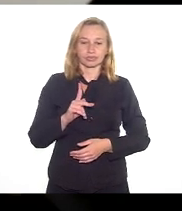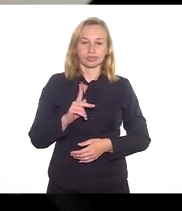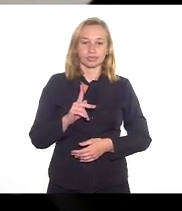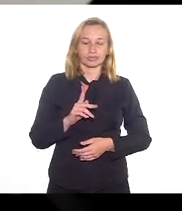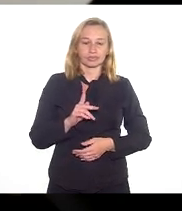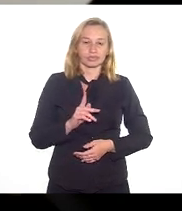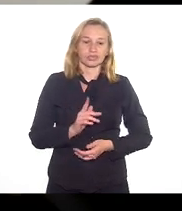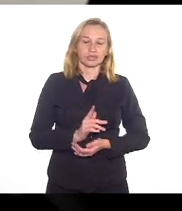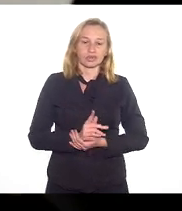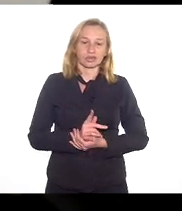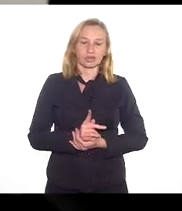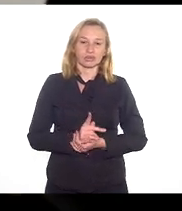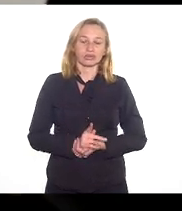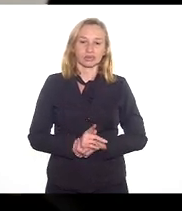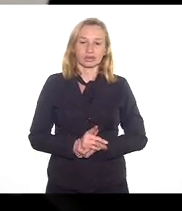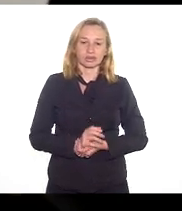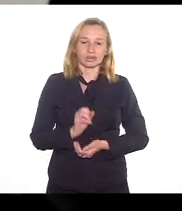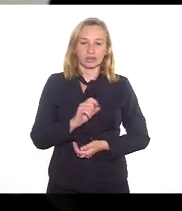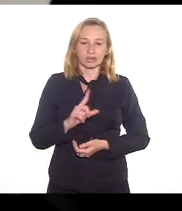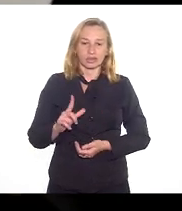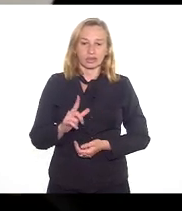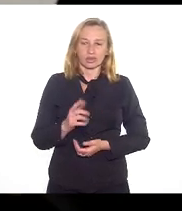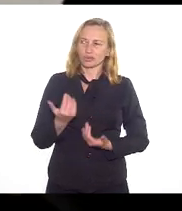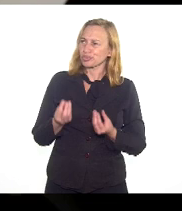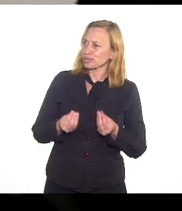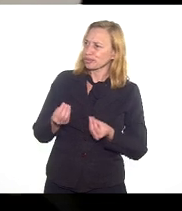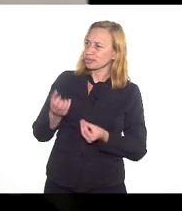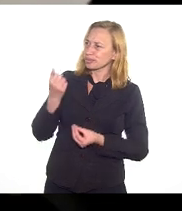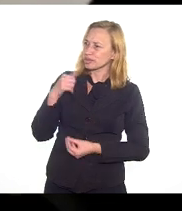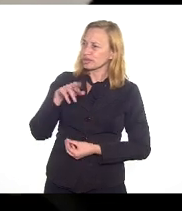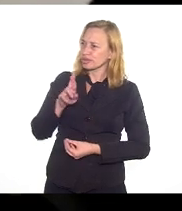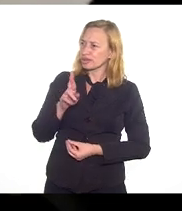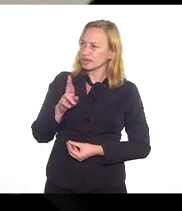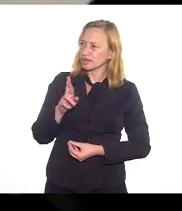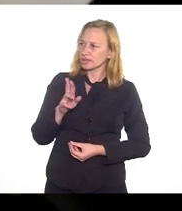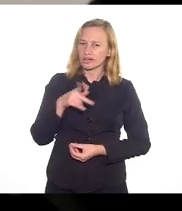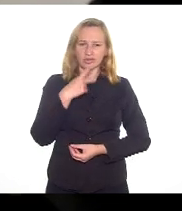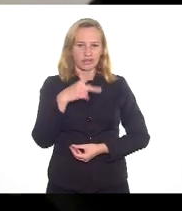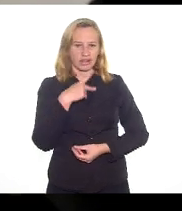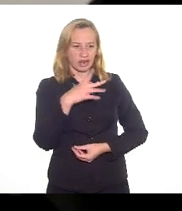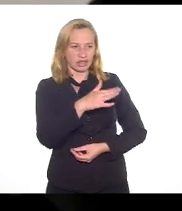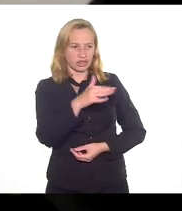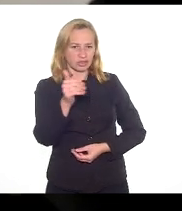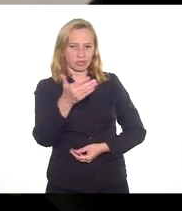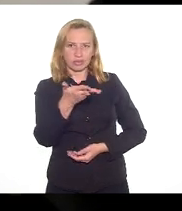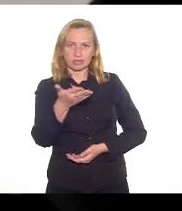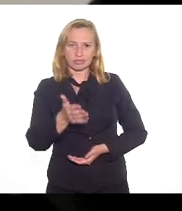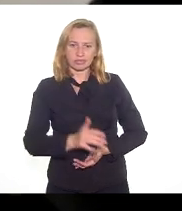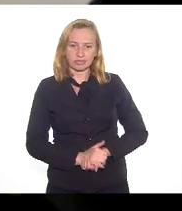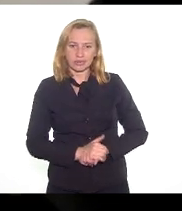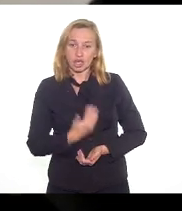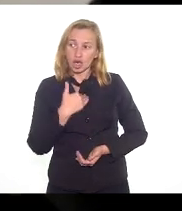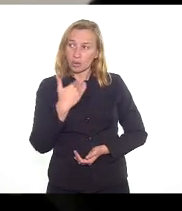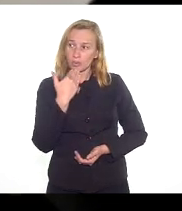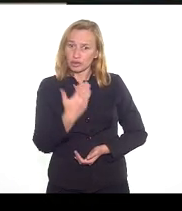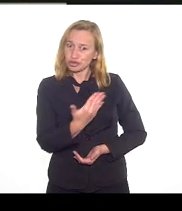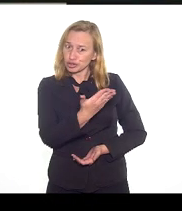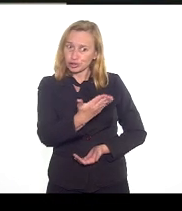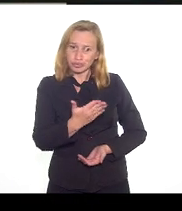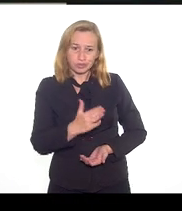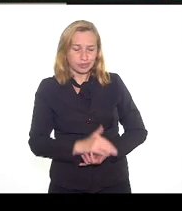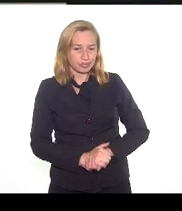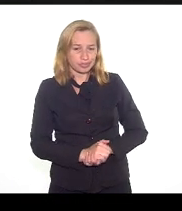viu não convocar o Rosenberg Reis para dar parecer pela Comissão de Defesa Civil. E eu pedi para abrir presidente,